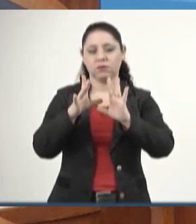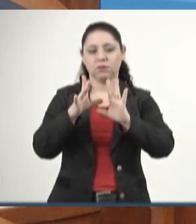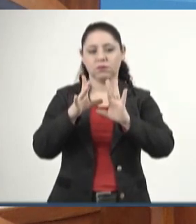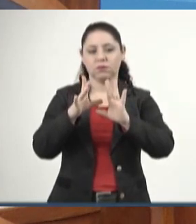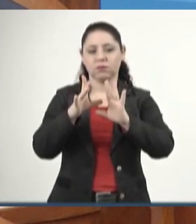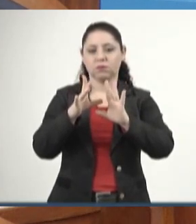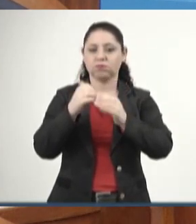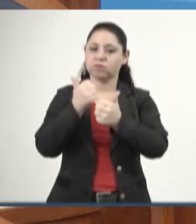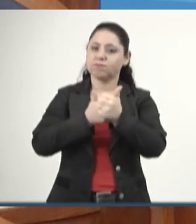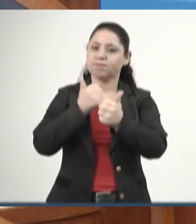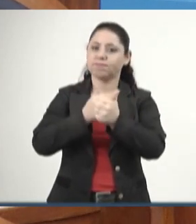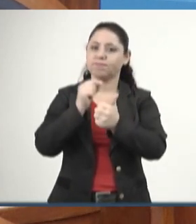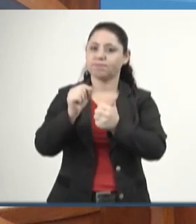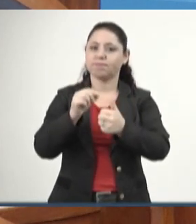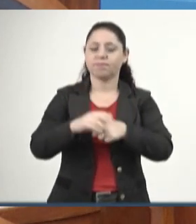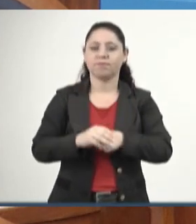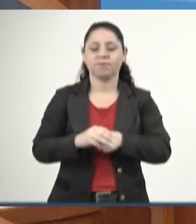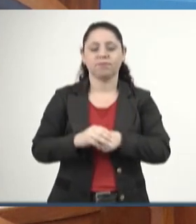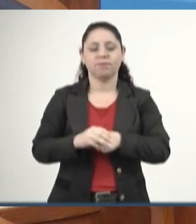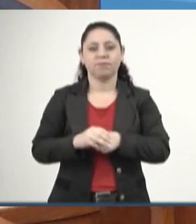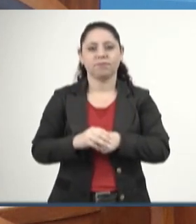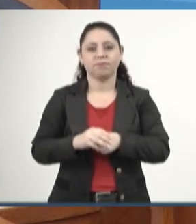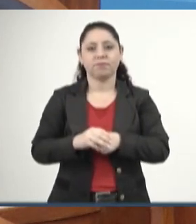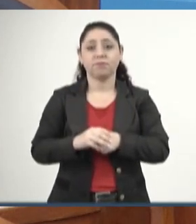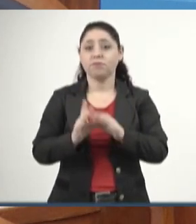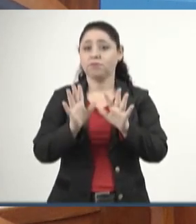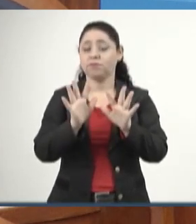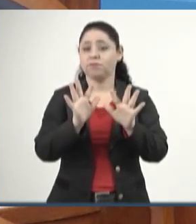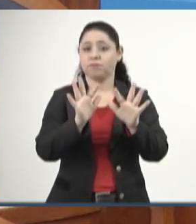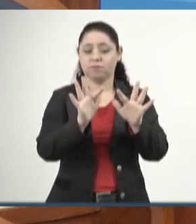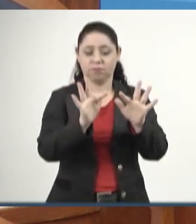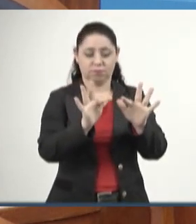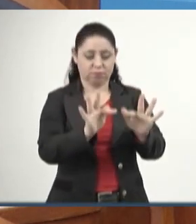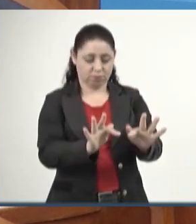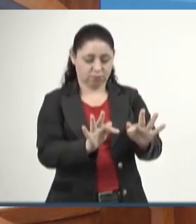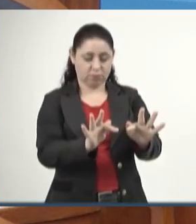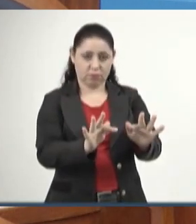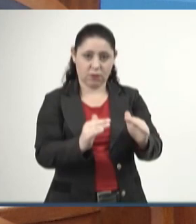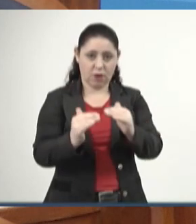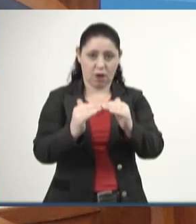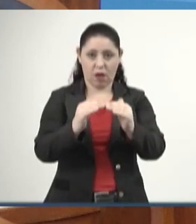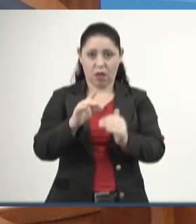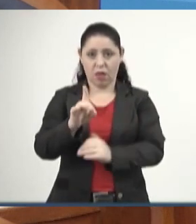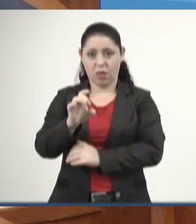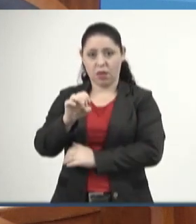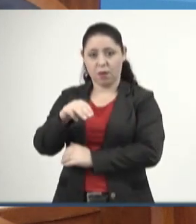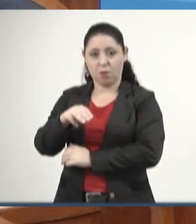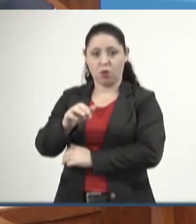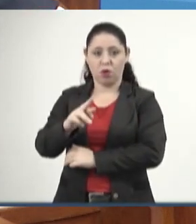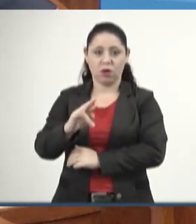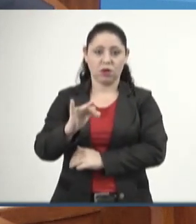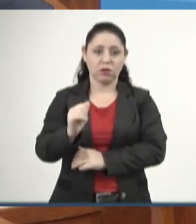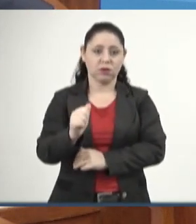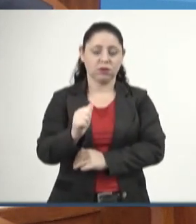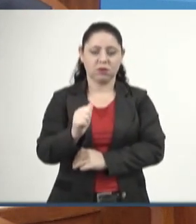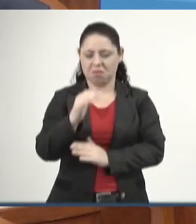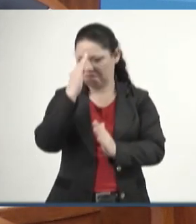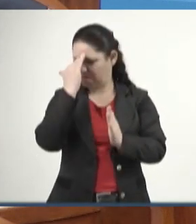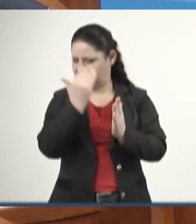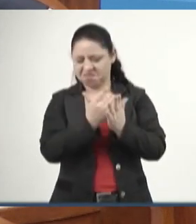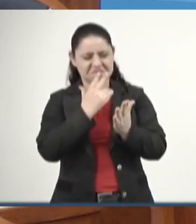uma tentativa de pôr fim à democracia nesse país, não